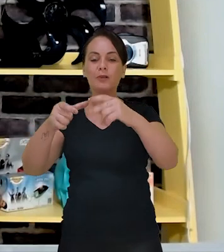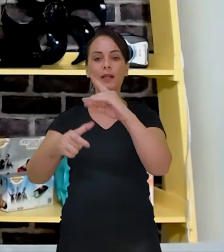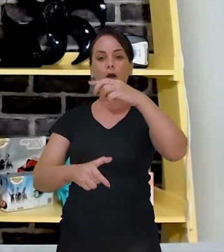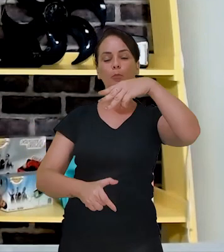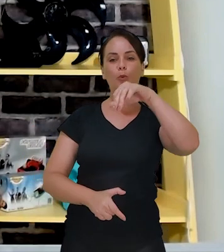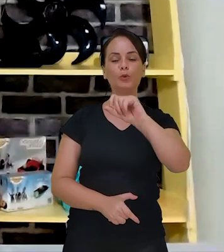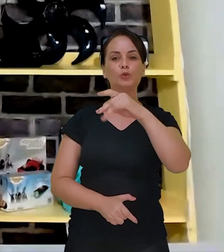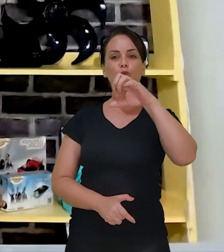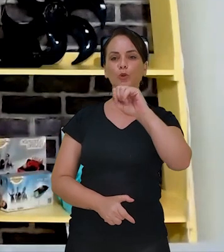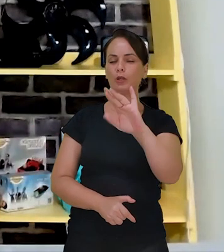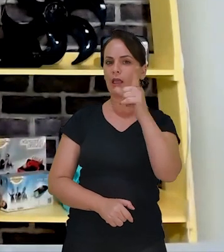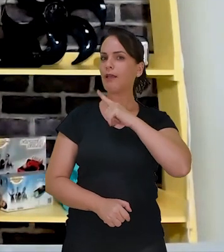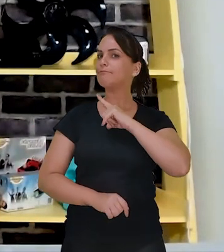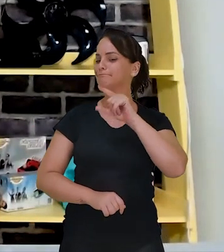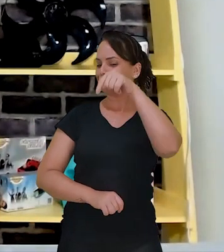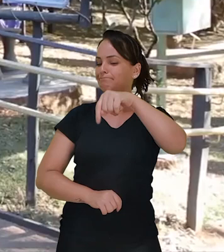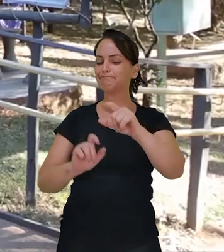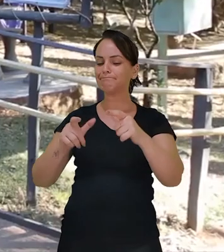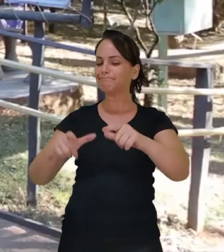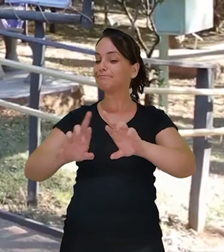e é tido como uma grande referência.